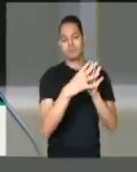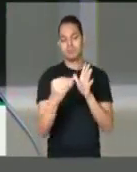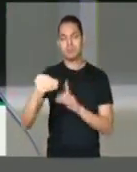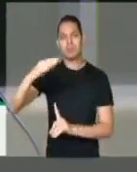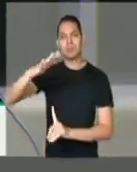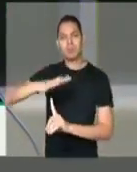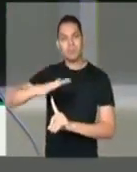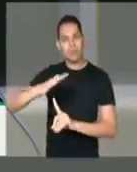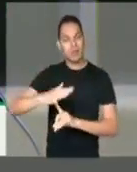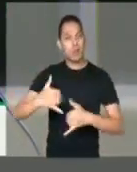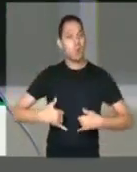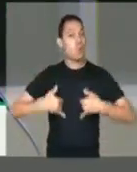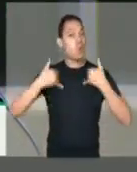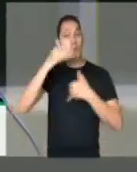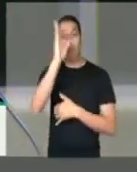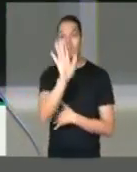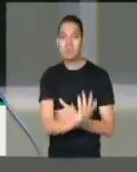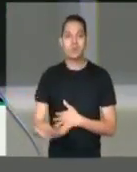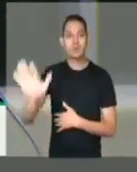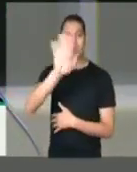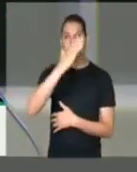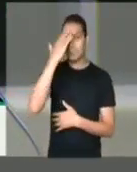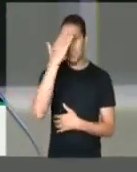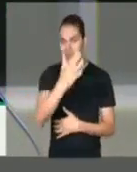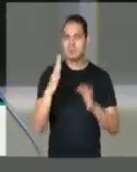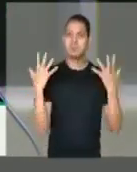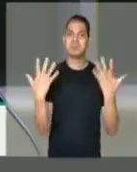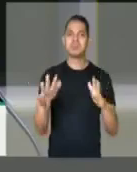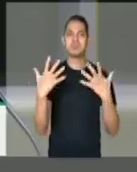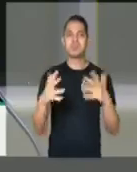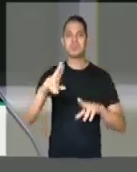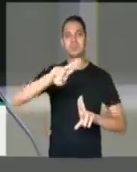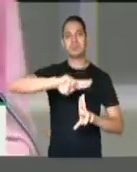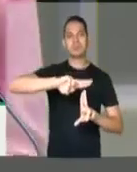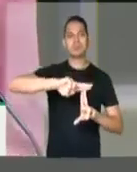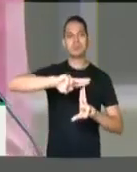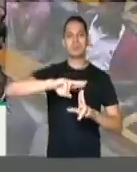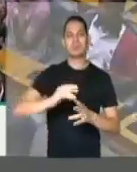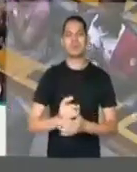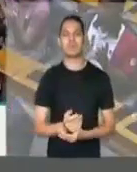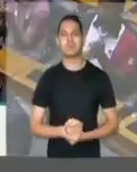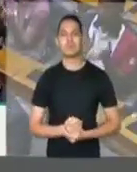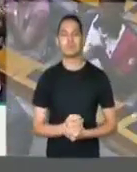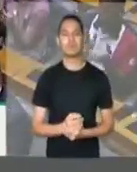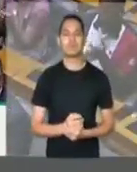para o Paraná e é um orgulho para o Brasil. Muito obrigada e viva a nossa UTFPR!